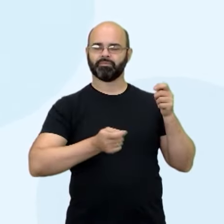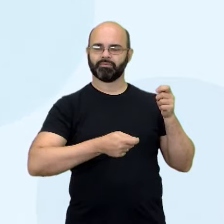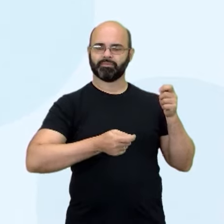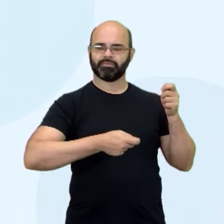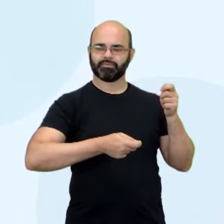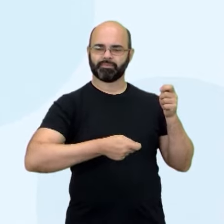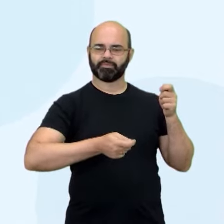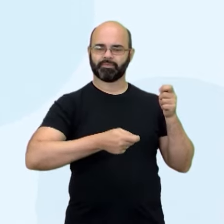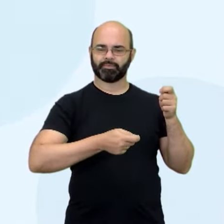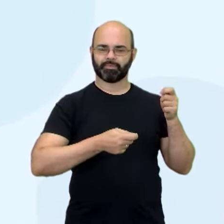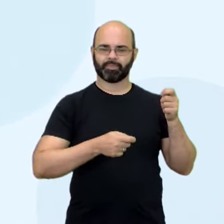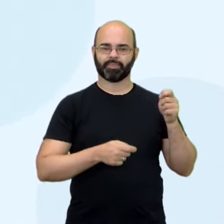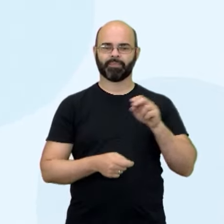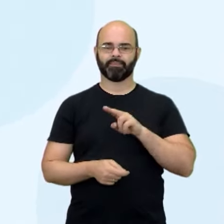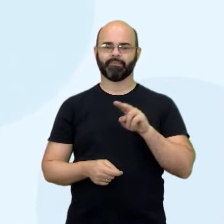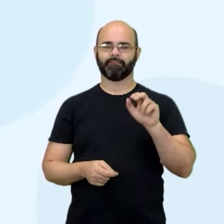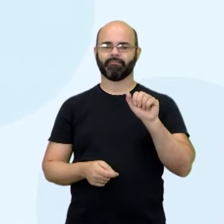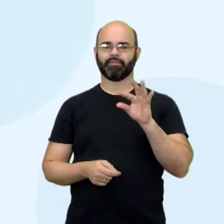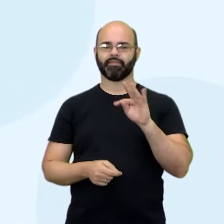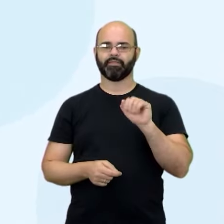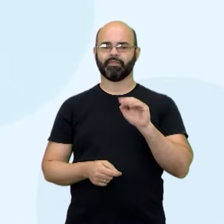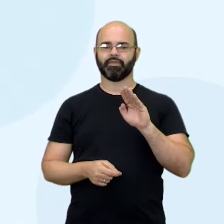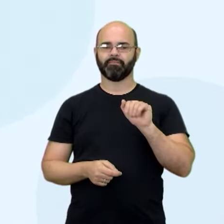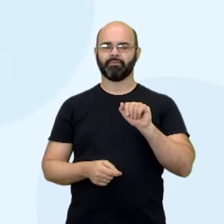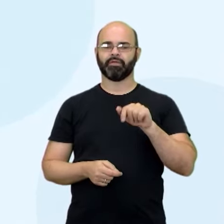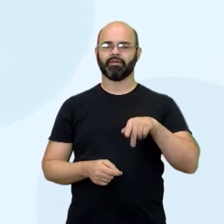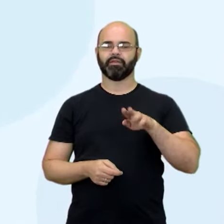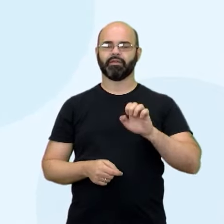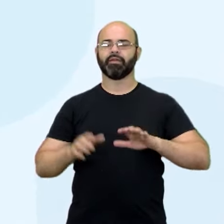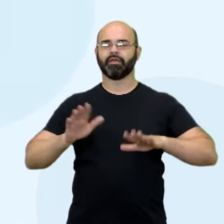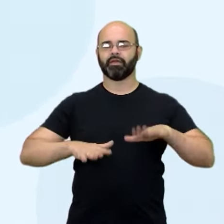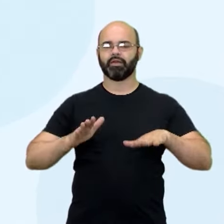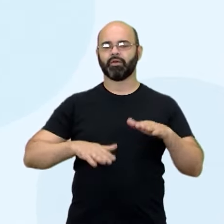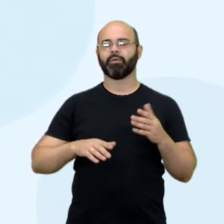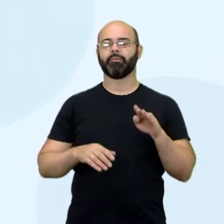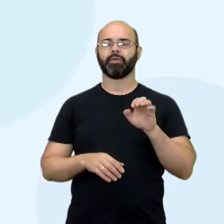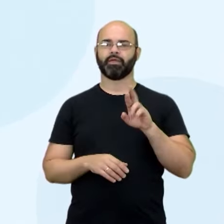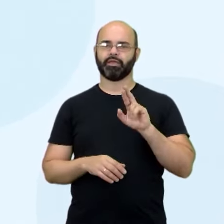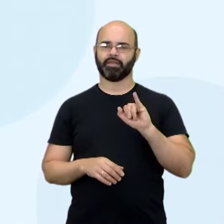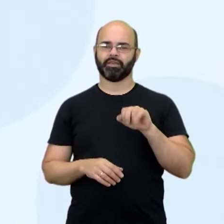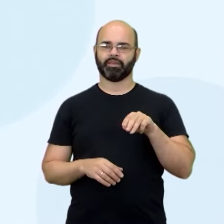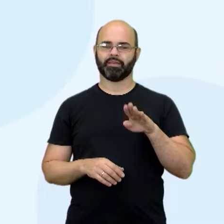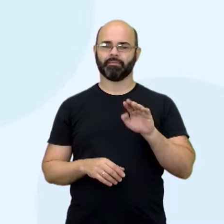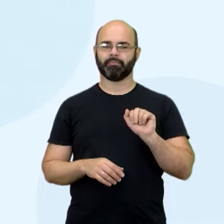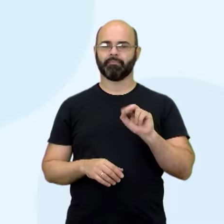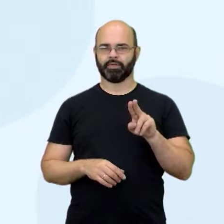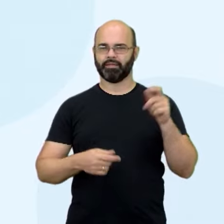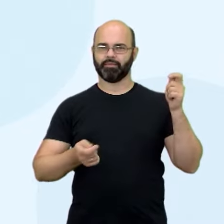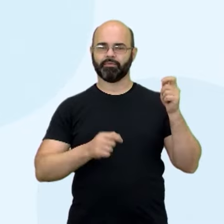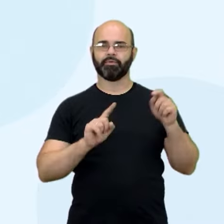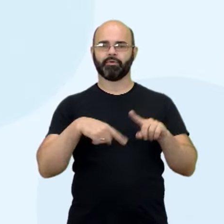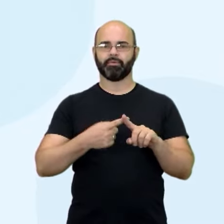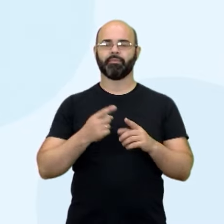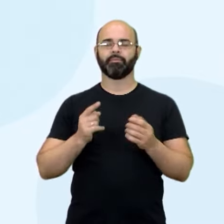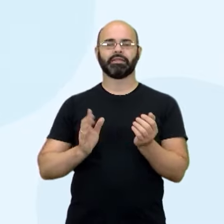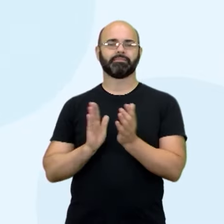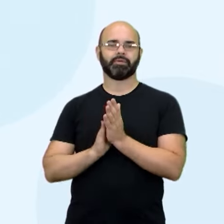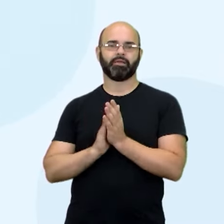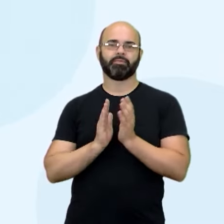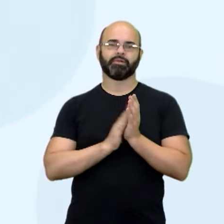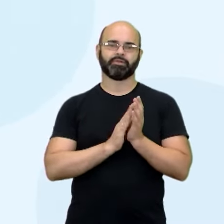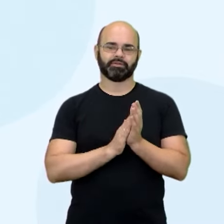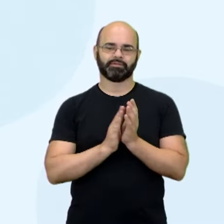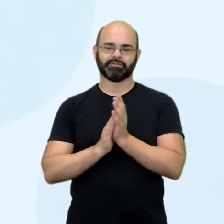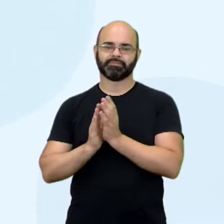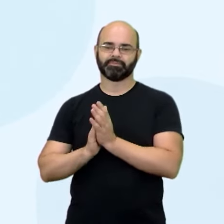direcionado à capoeira são atabaque e berimbau, e às vezes a palma. Muitas vezes cria-se uma roda de capoeira, os mestres e